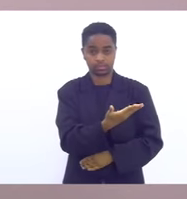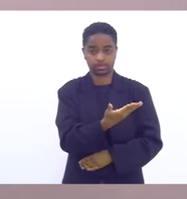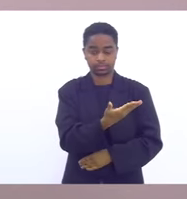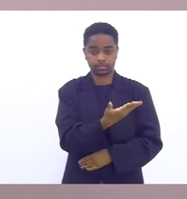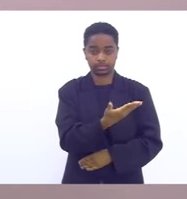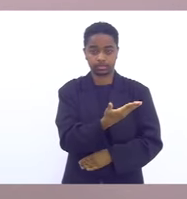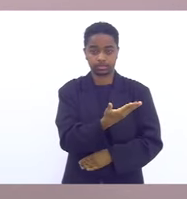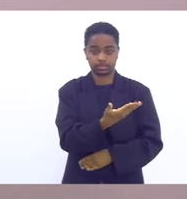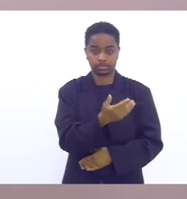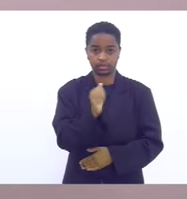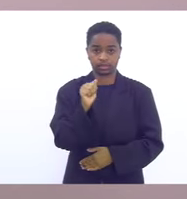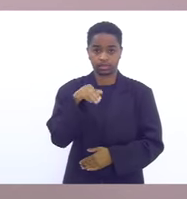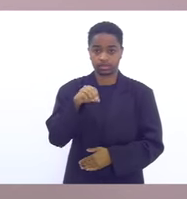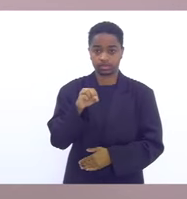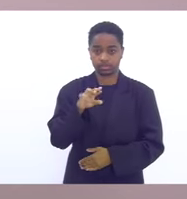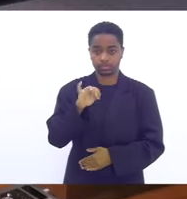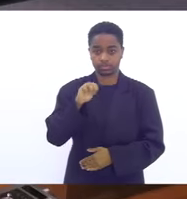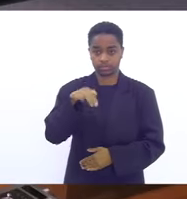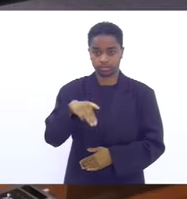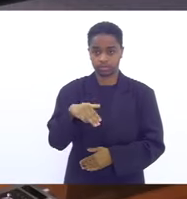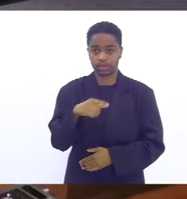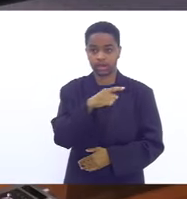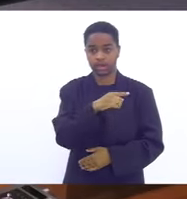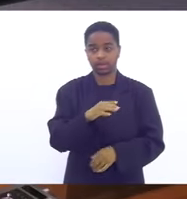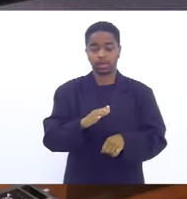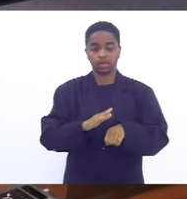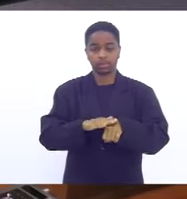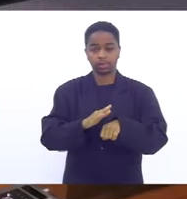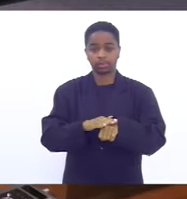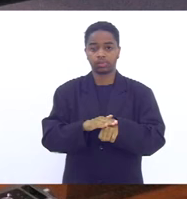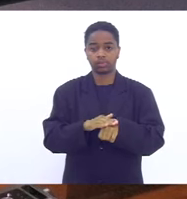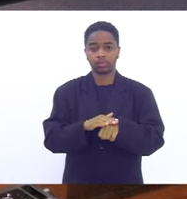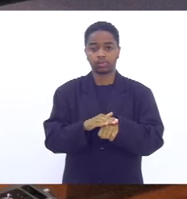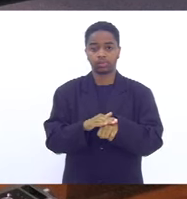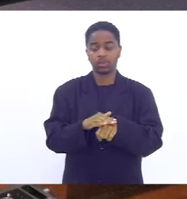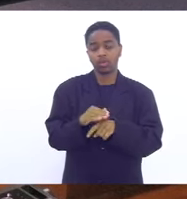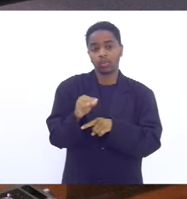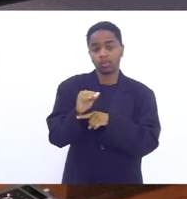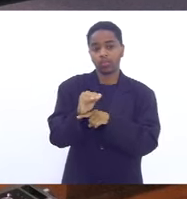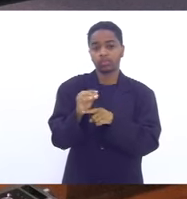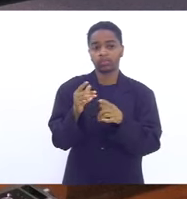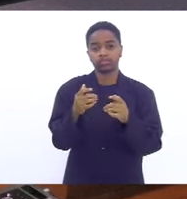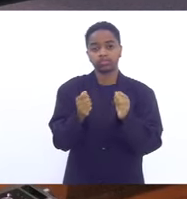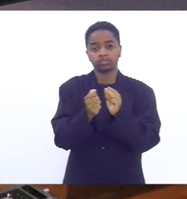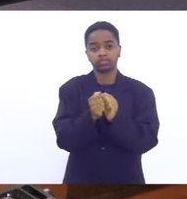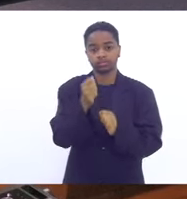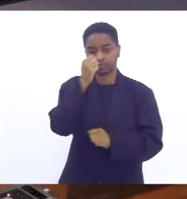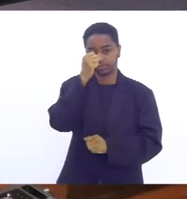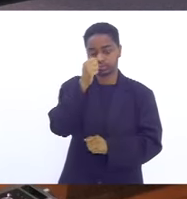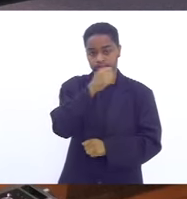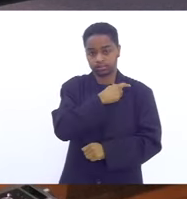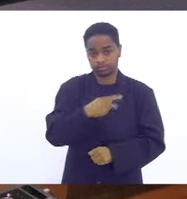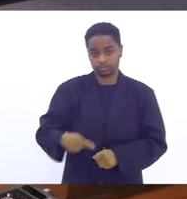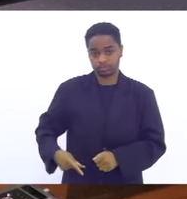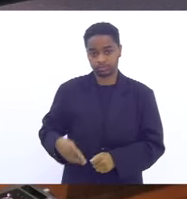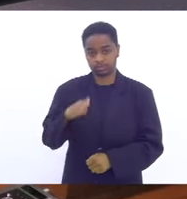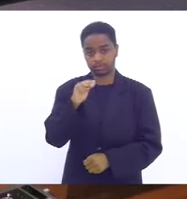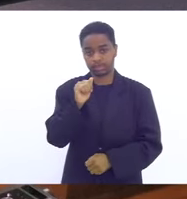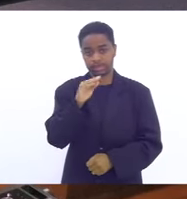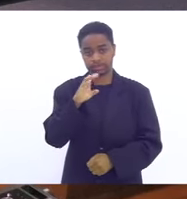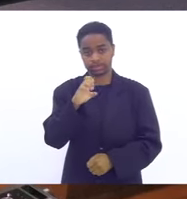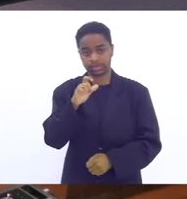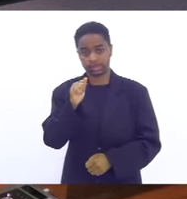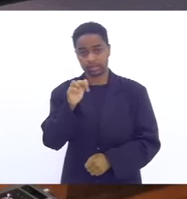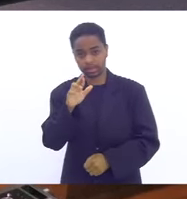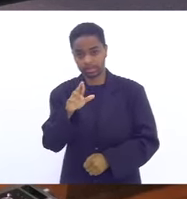legalidade, Rodrigo Amorim, para que cuide com carinho com o presidente Bacelar, para que a gente possa